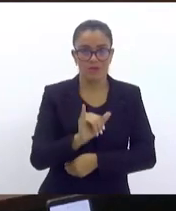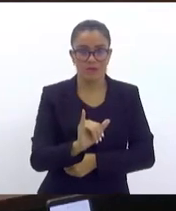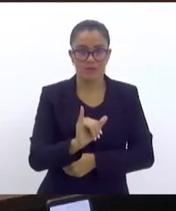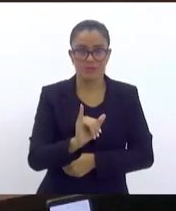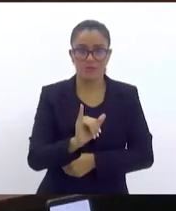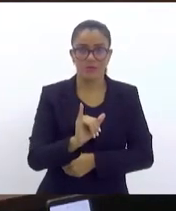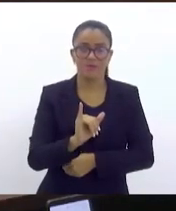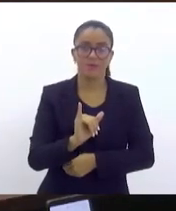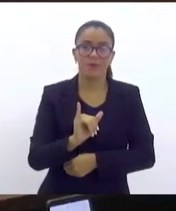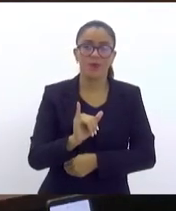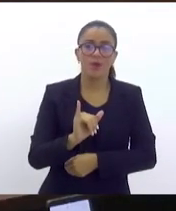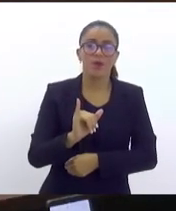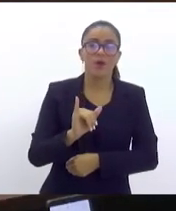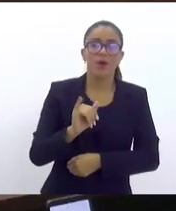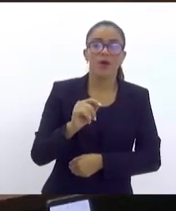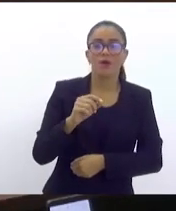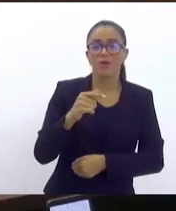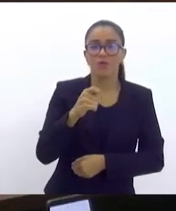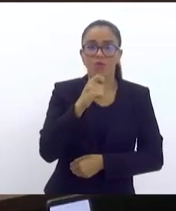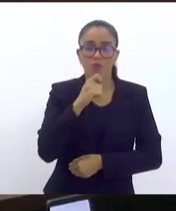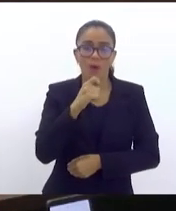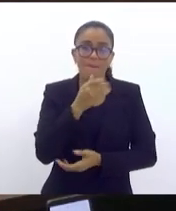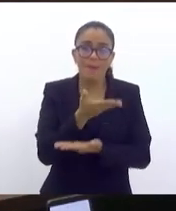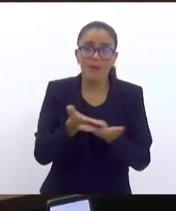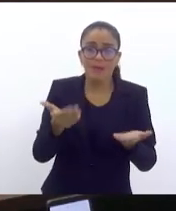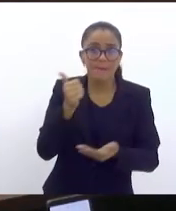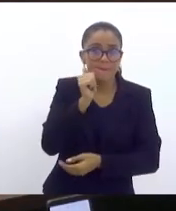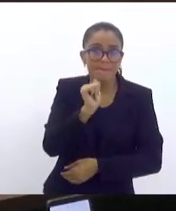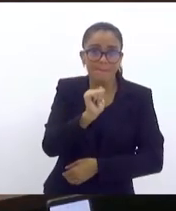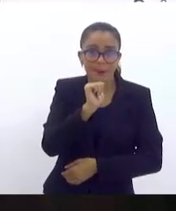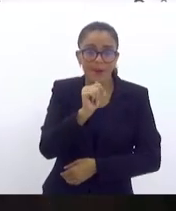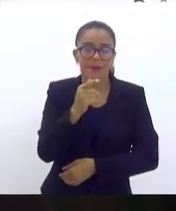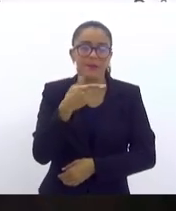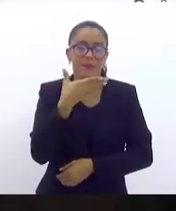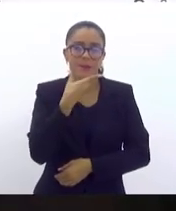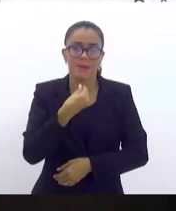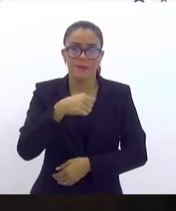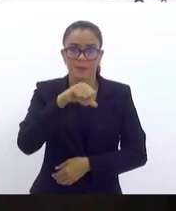fiquei órfão de pai e mãe ainda criança